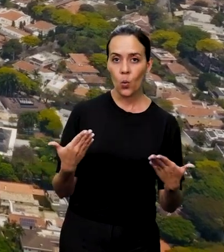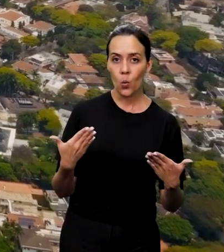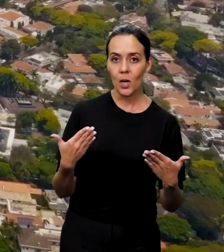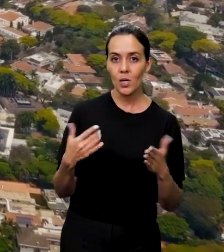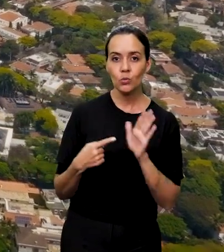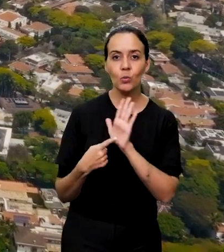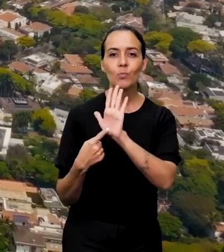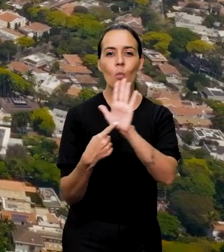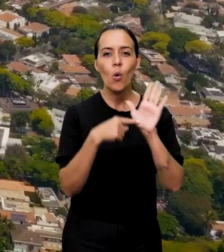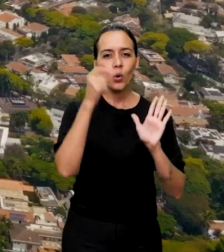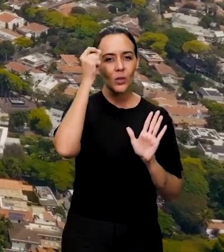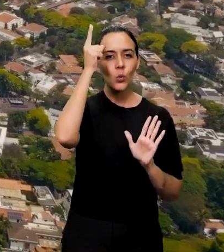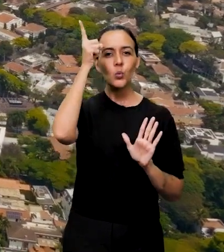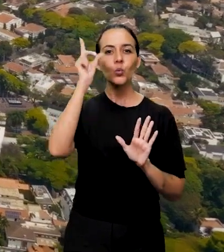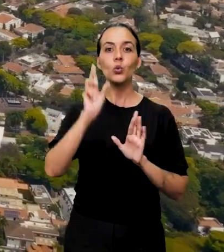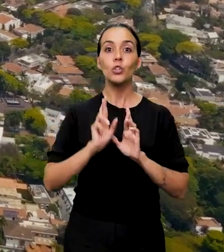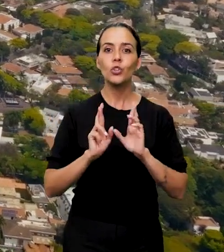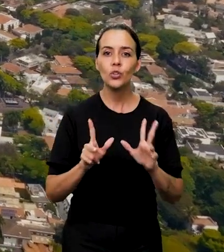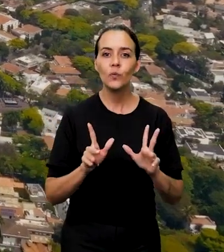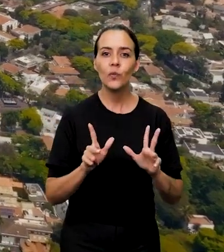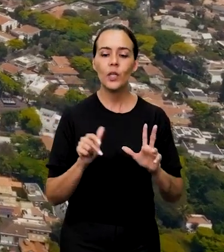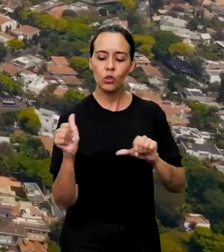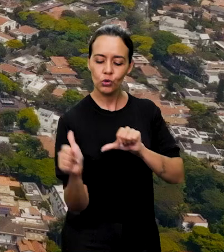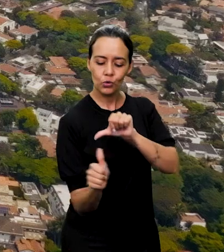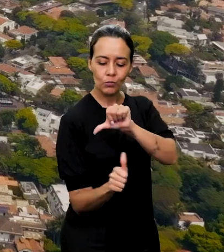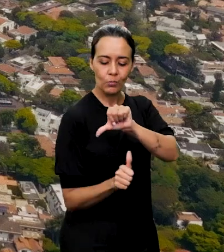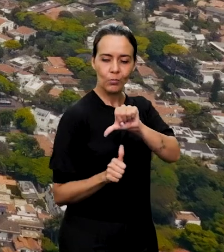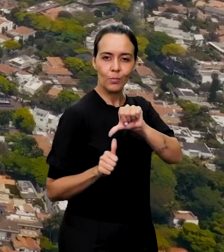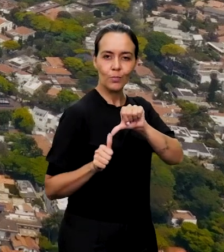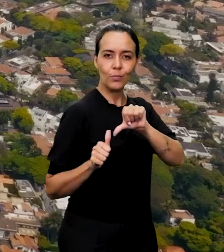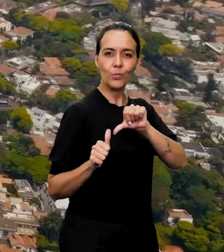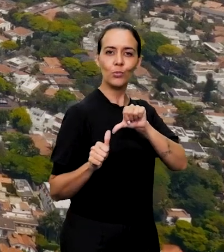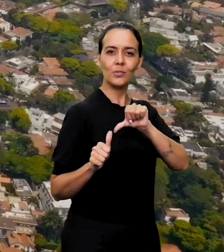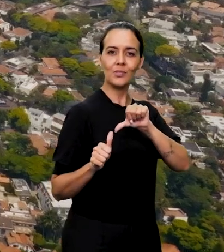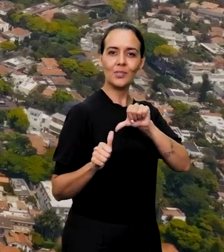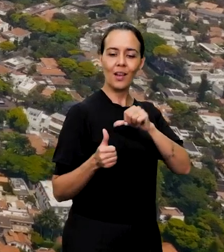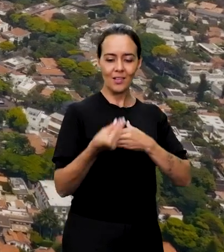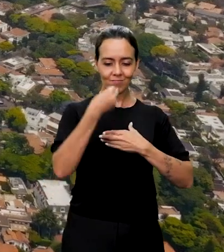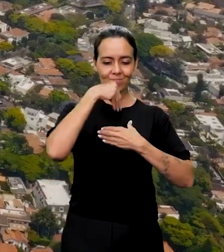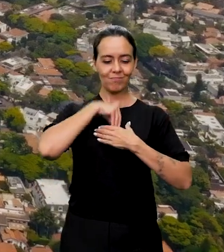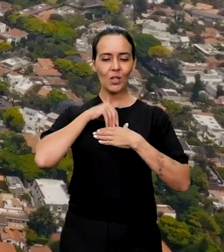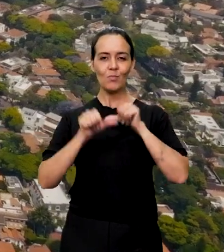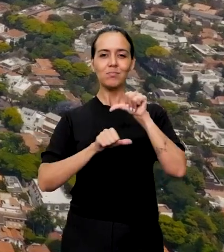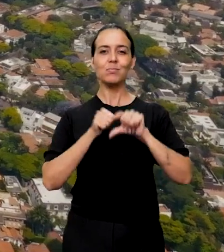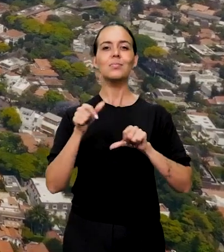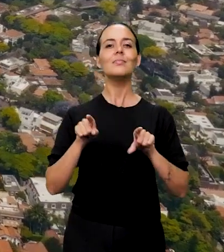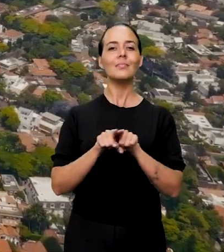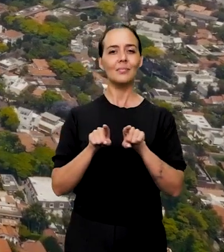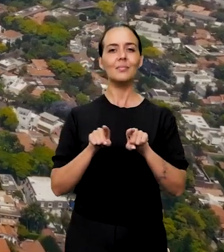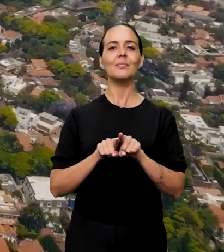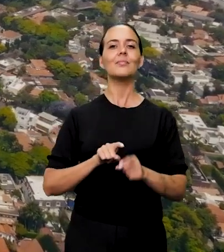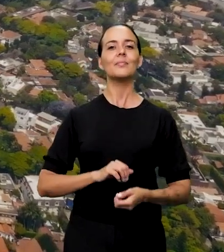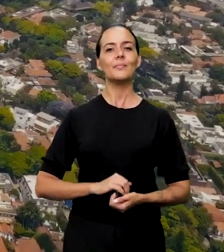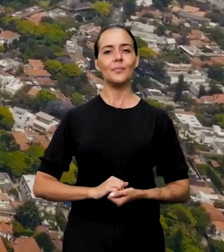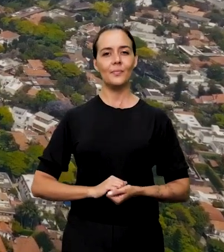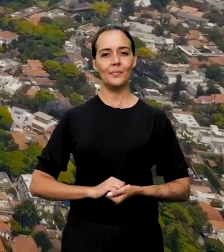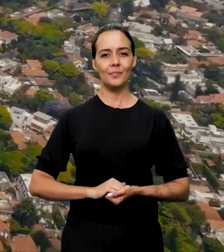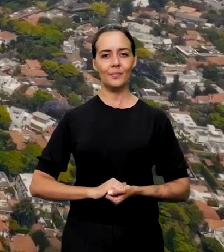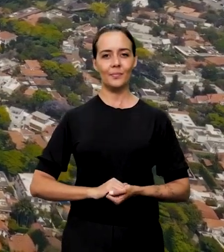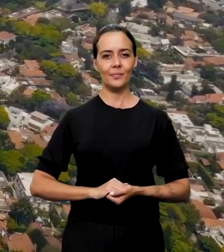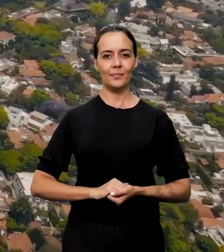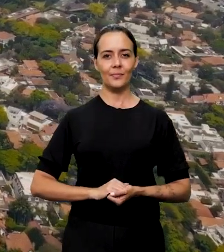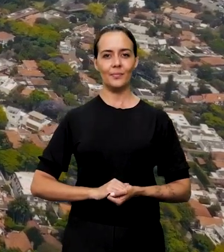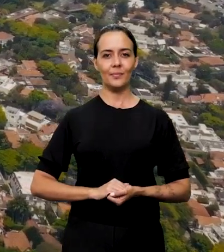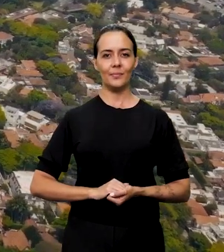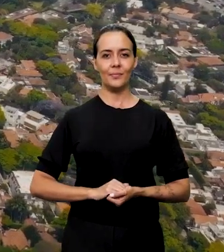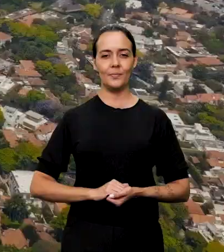de interpretar a cultura, nós modificamos a cultura. E uma vez que a modificamos, nós somos modificados por ela. Vista aérea do Jardim Europa e no